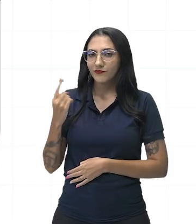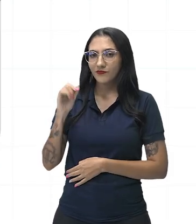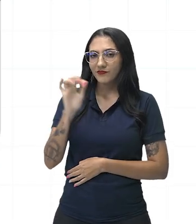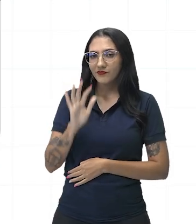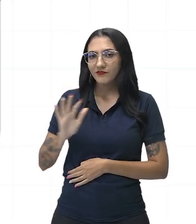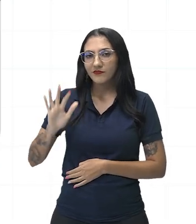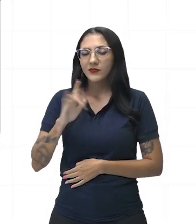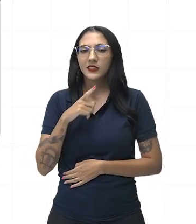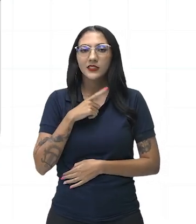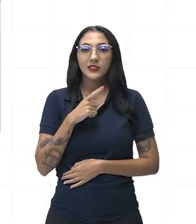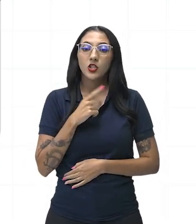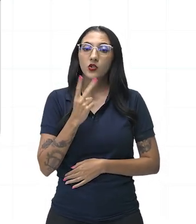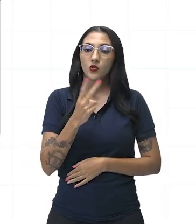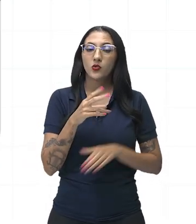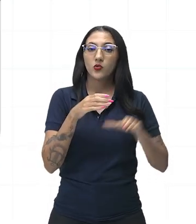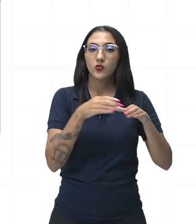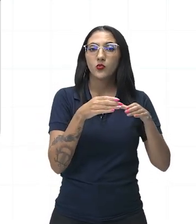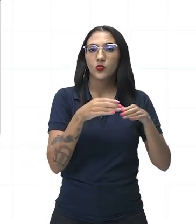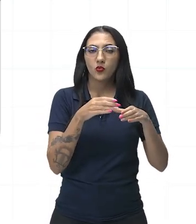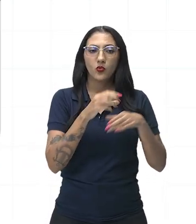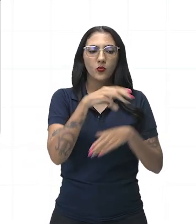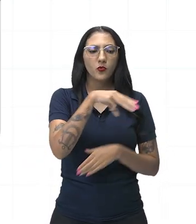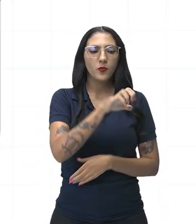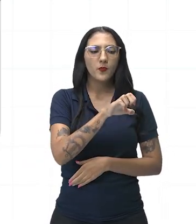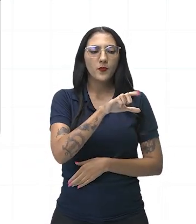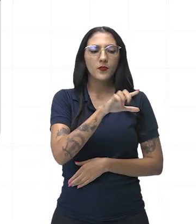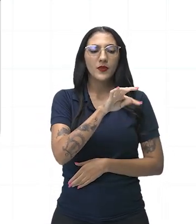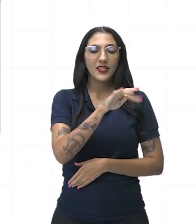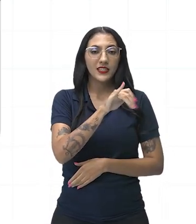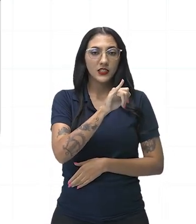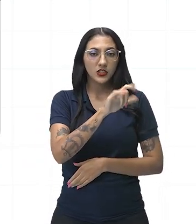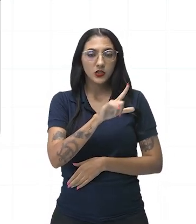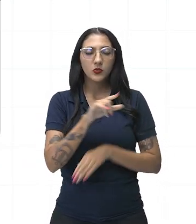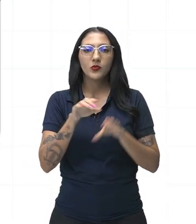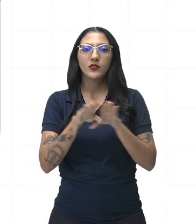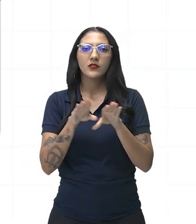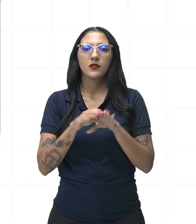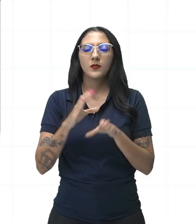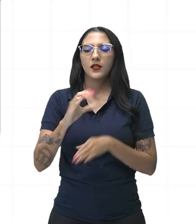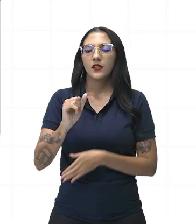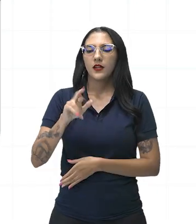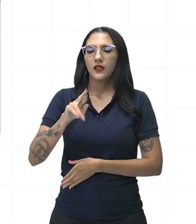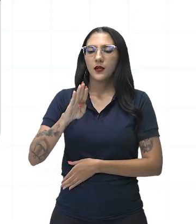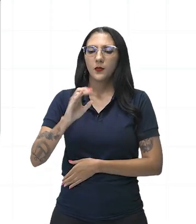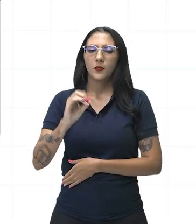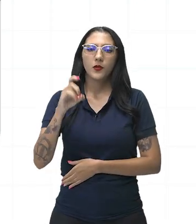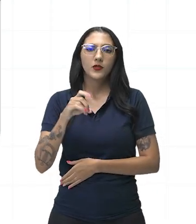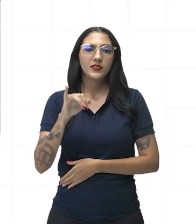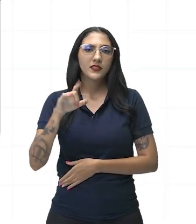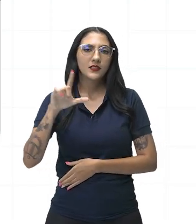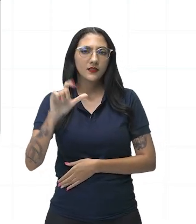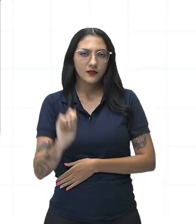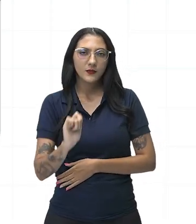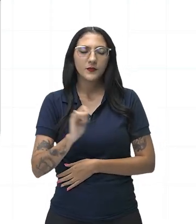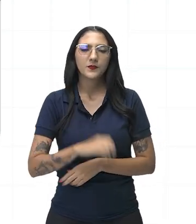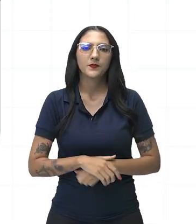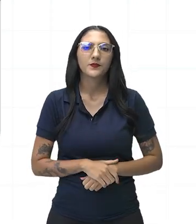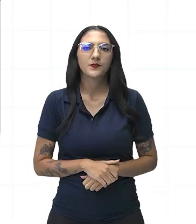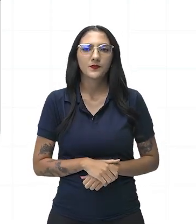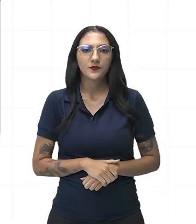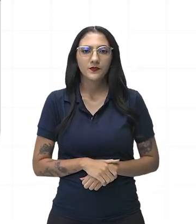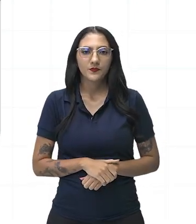falei, envolve os dois grupos principais, o grupo metil, CH3, e o grupo carboxila, o COOH.